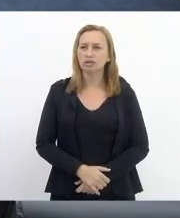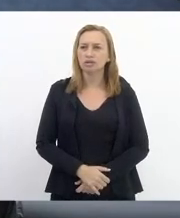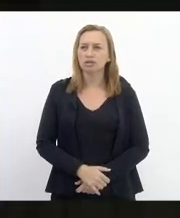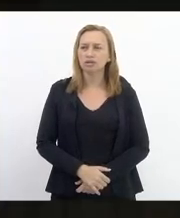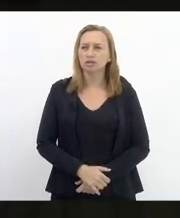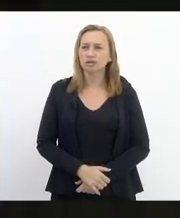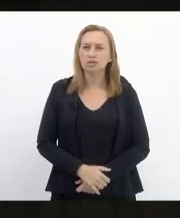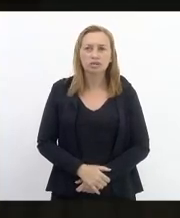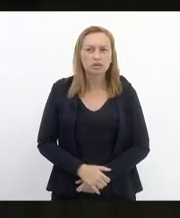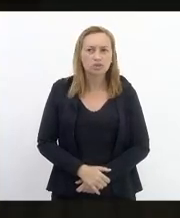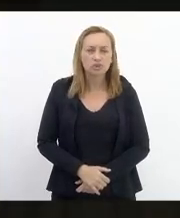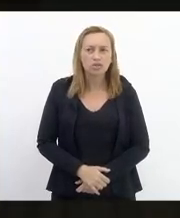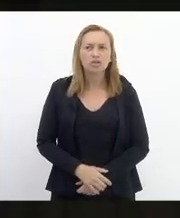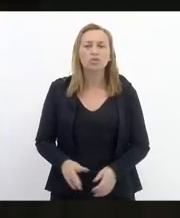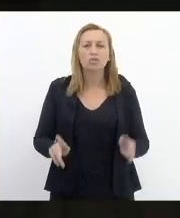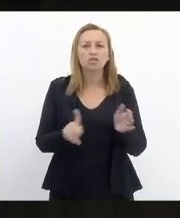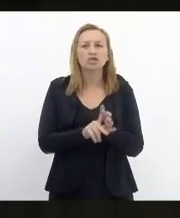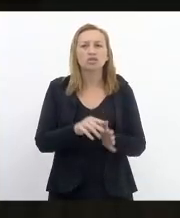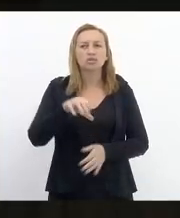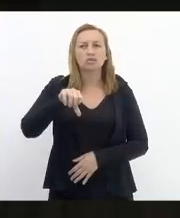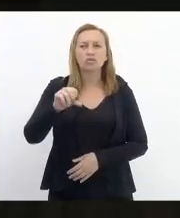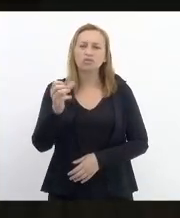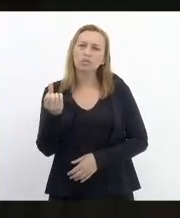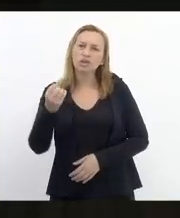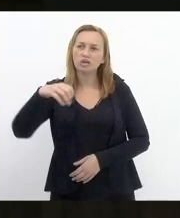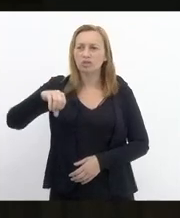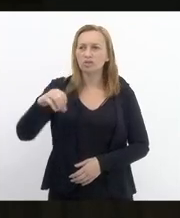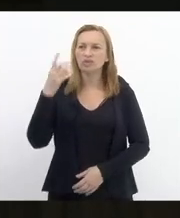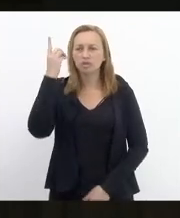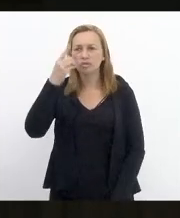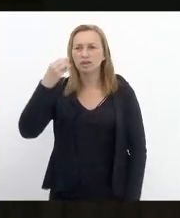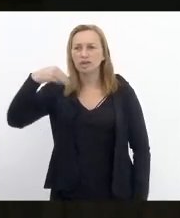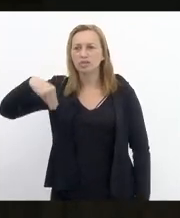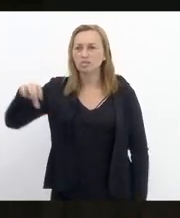Projeto 3169. De autoria do deputado Carlos Mink.